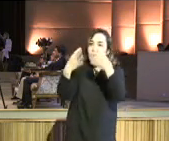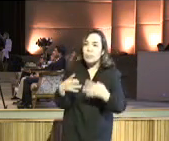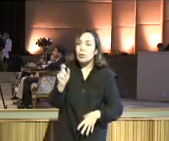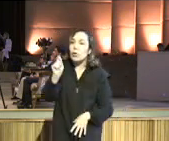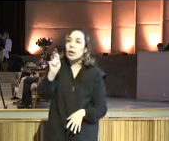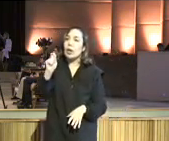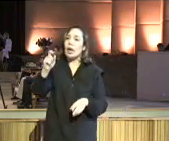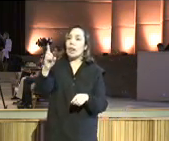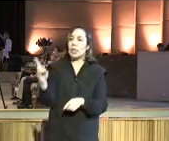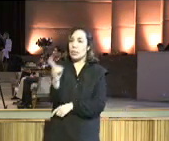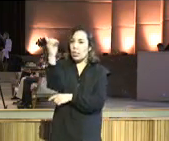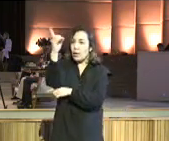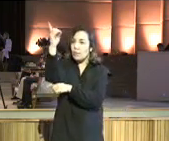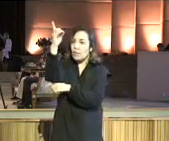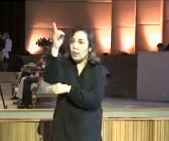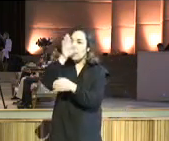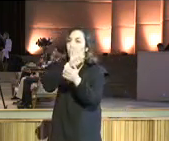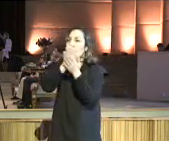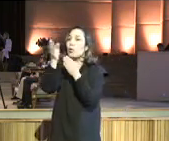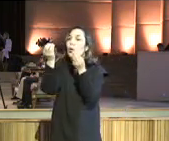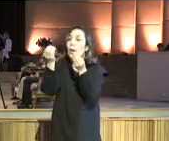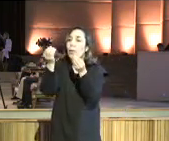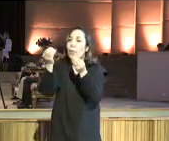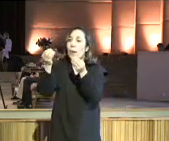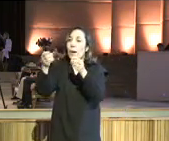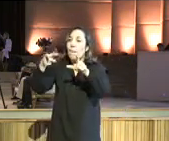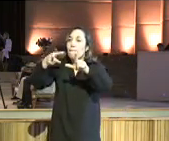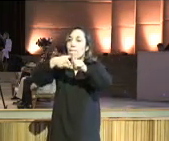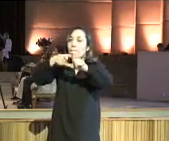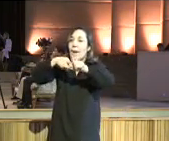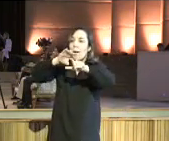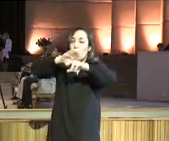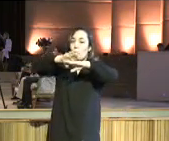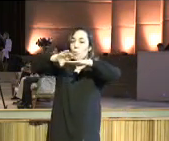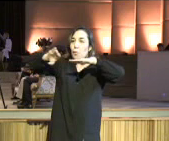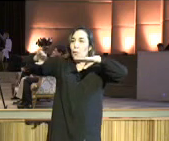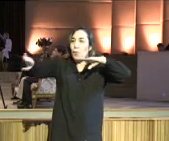de noite e com a cabeça coberta.